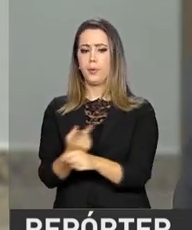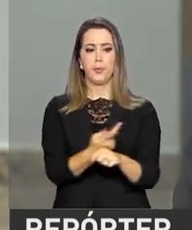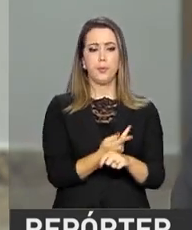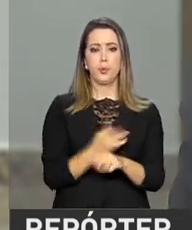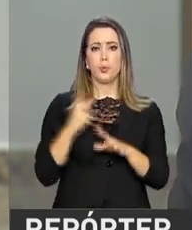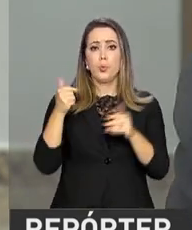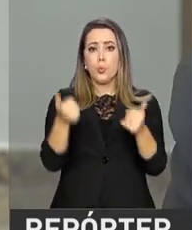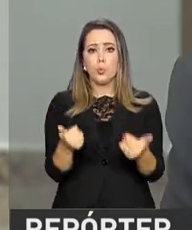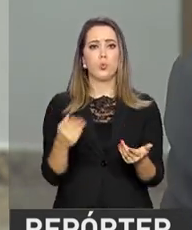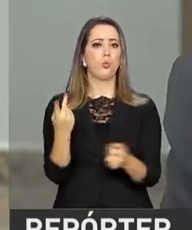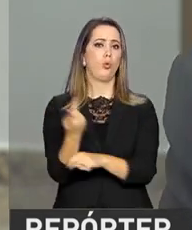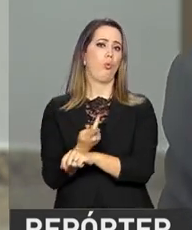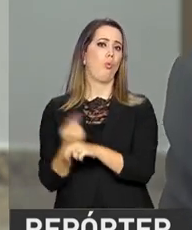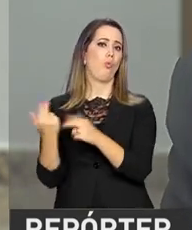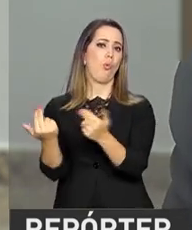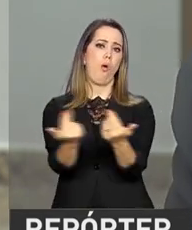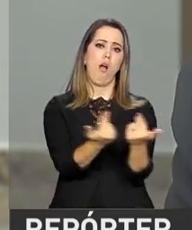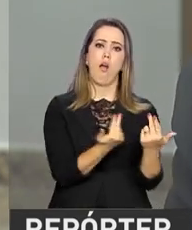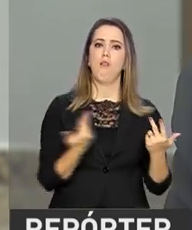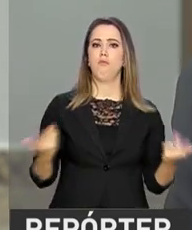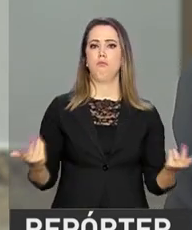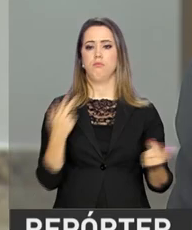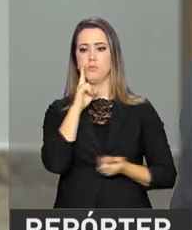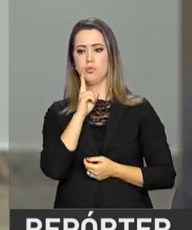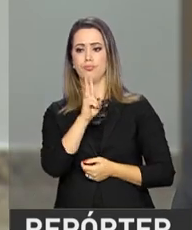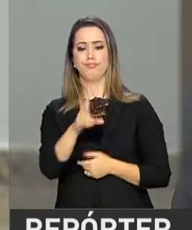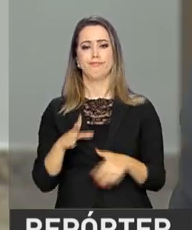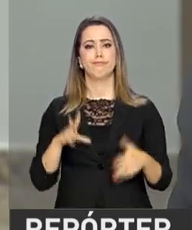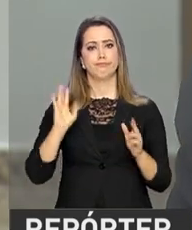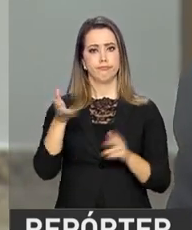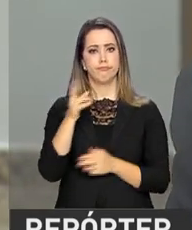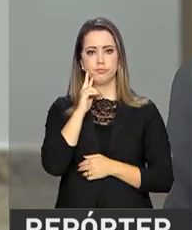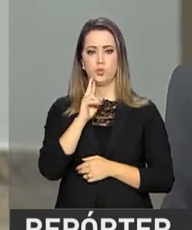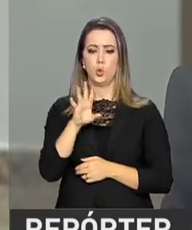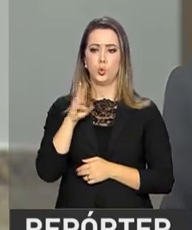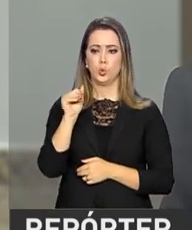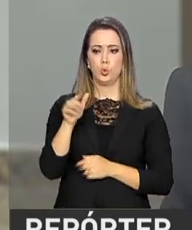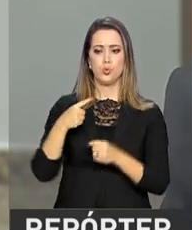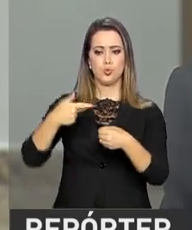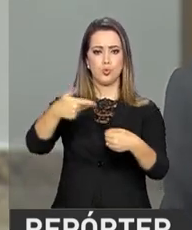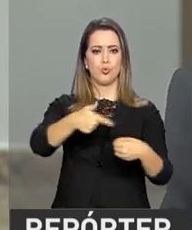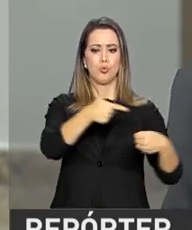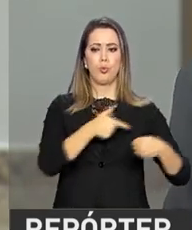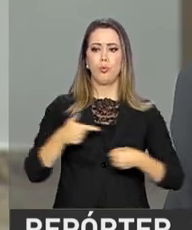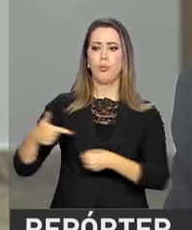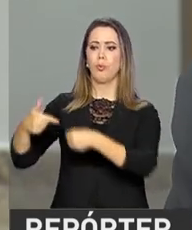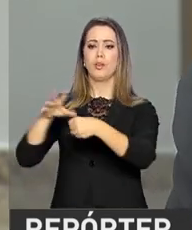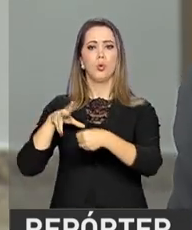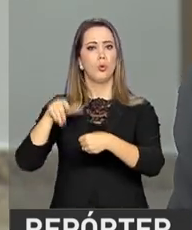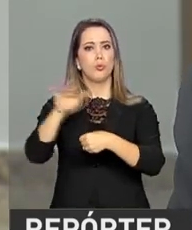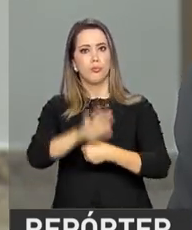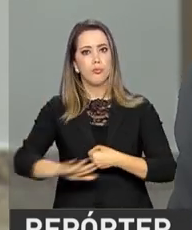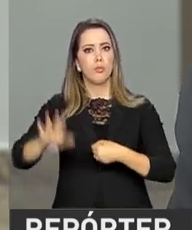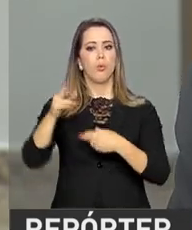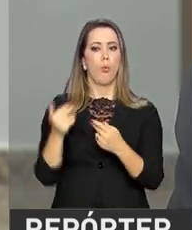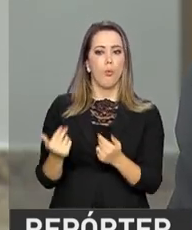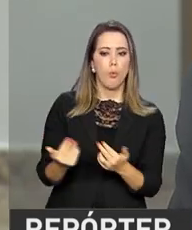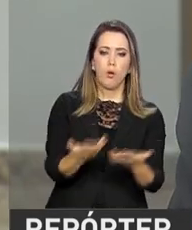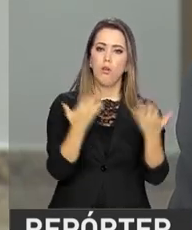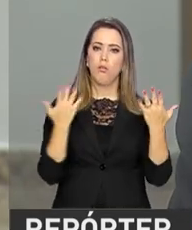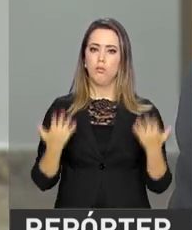é a os resultados já obtidos quando a queda no preço